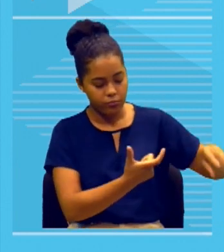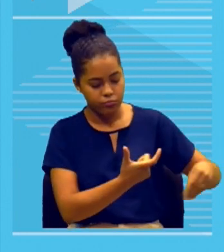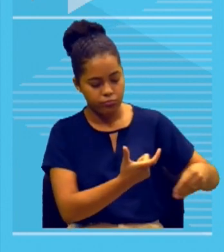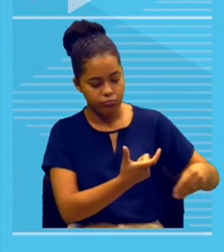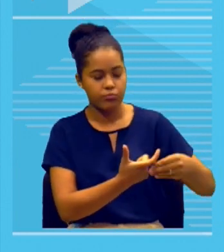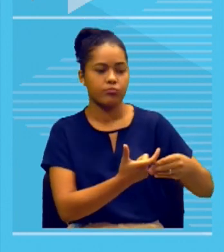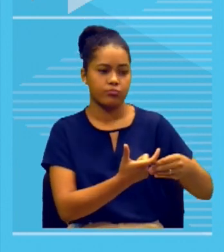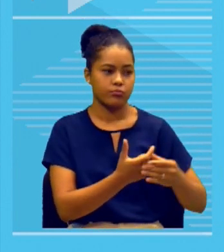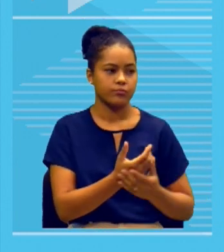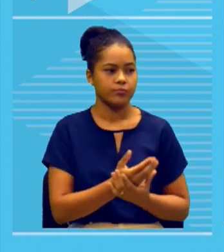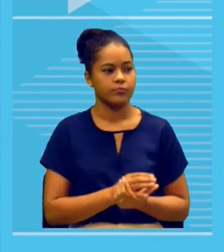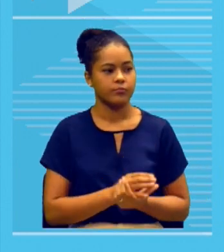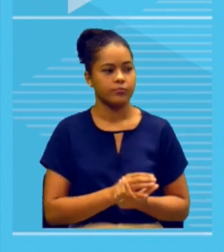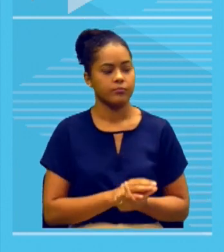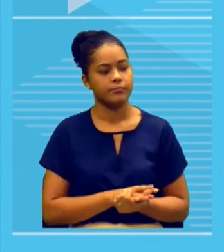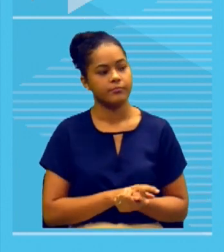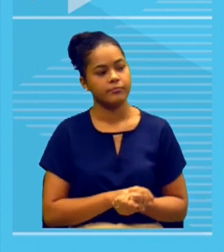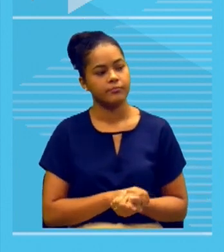procurar